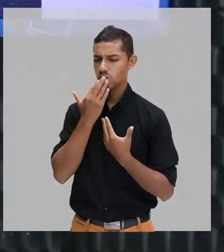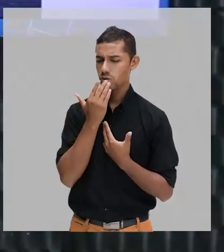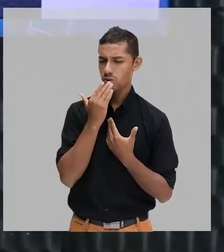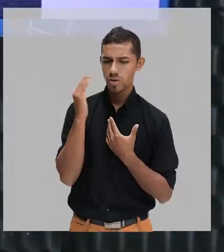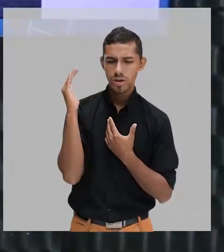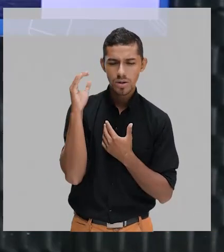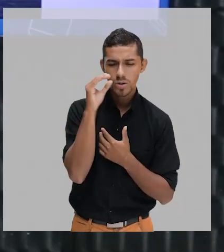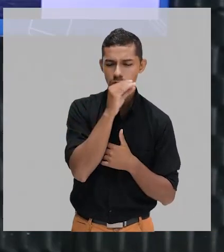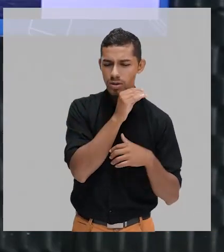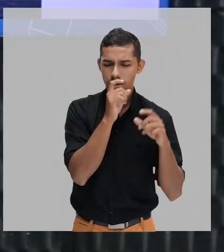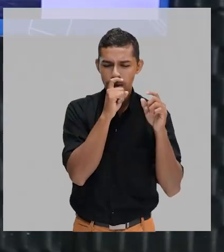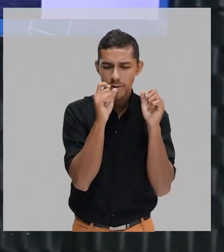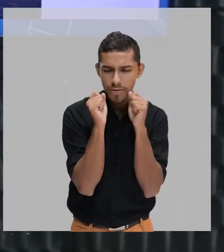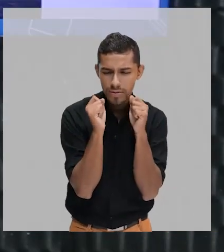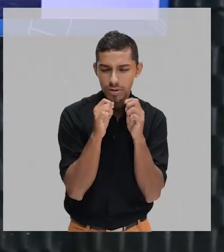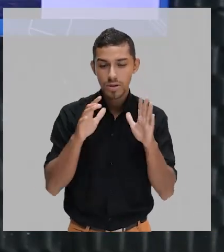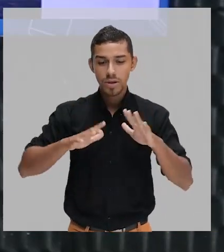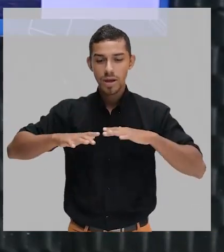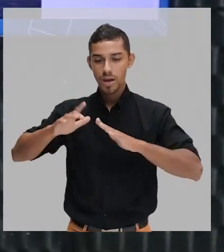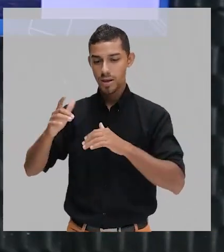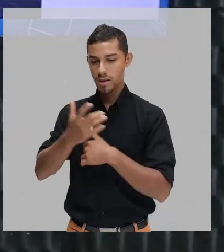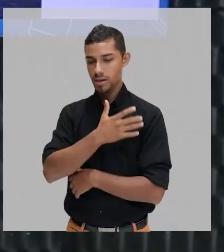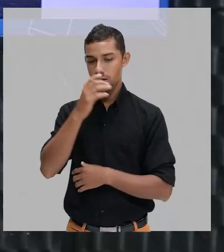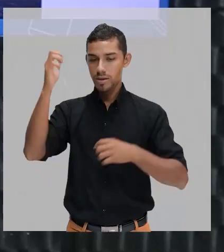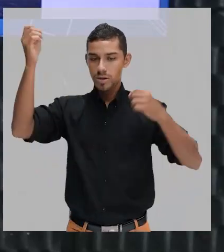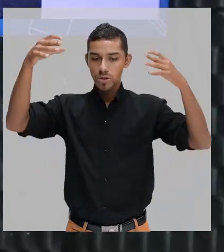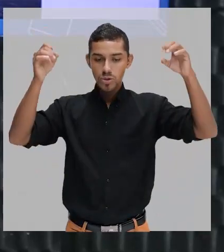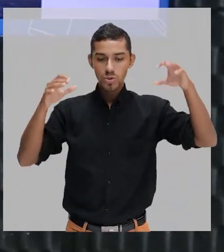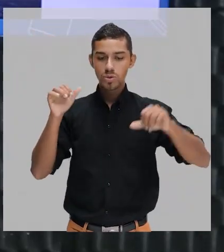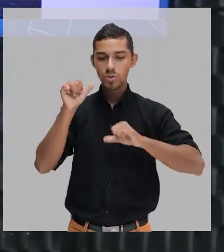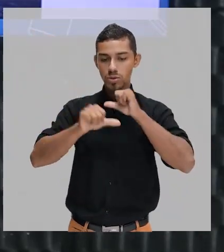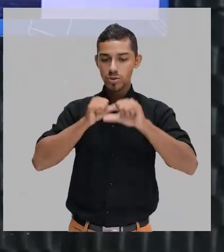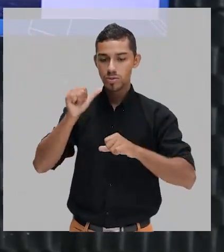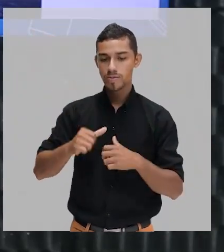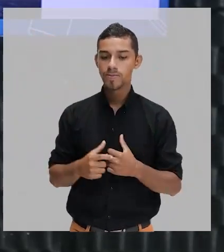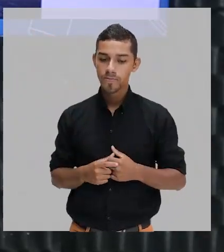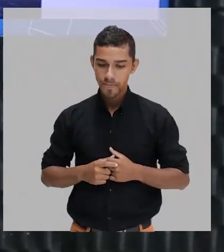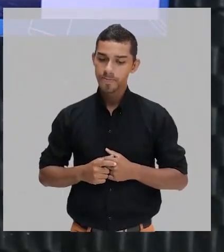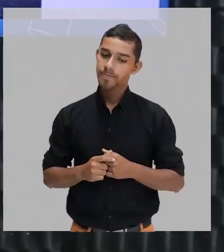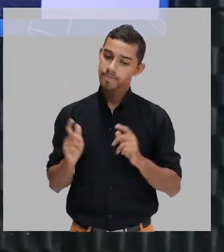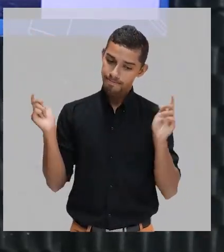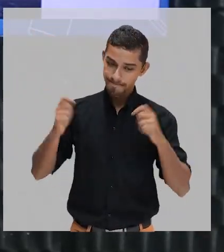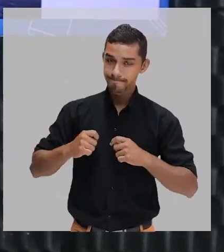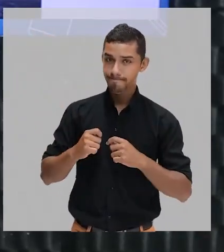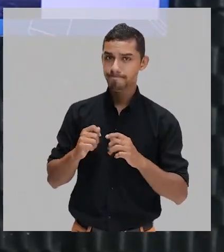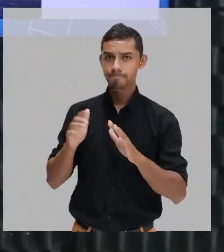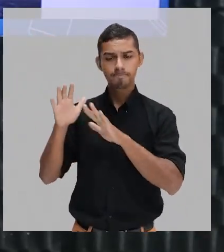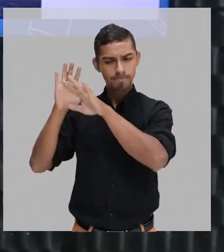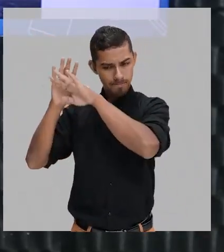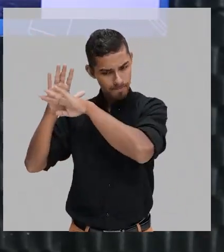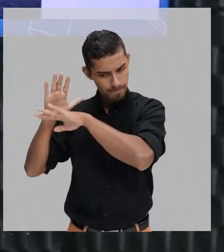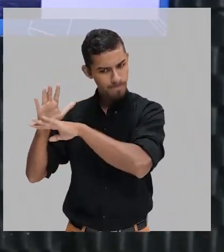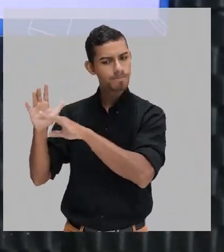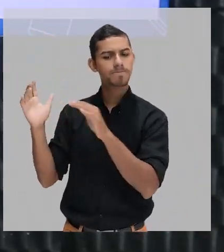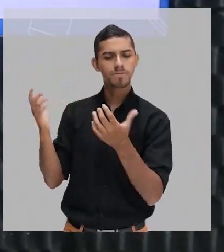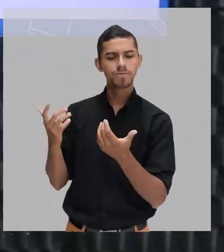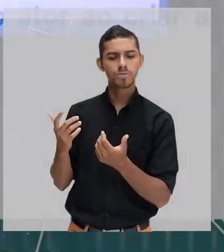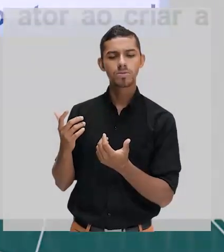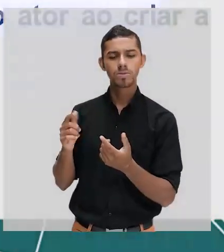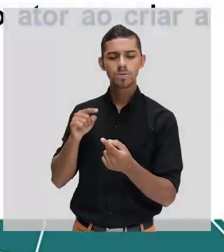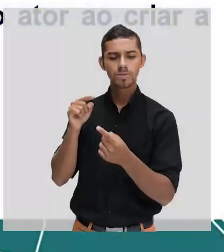e os figurinos são brancos e neutros, e as luzes vão mudando a cor desse figurino. É proposital ou aleatório? Proposital, é